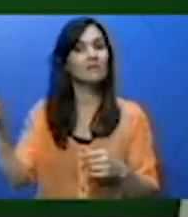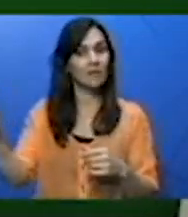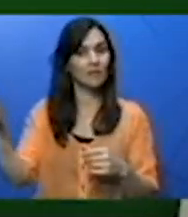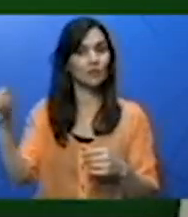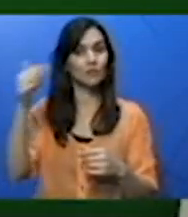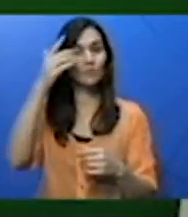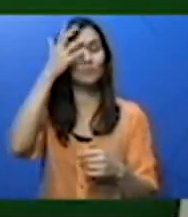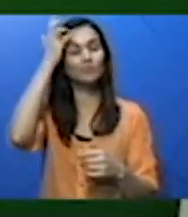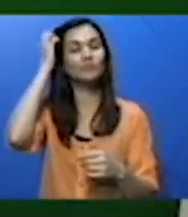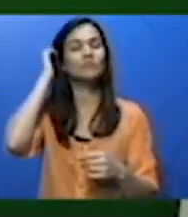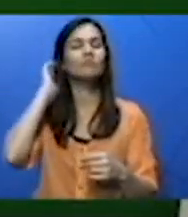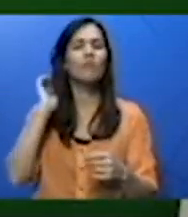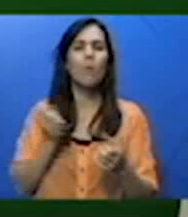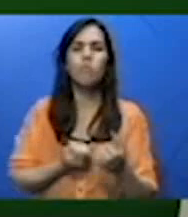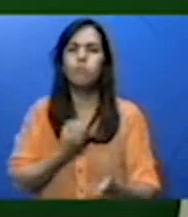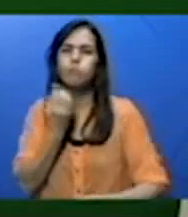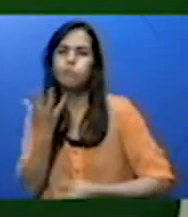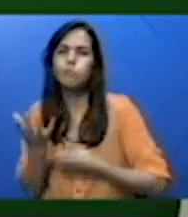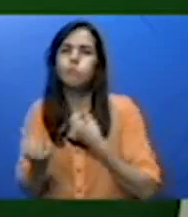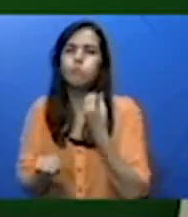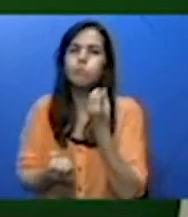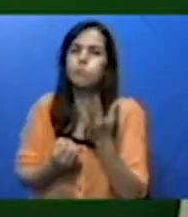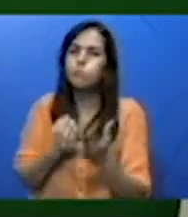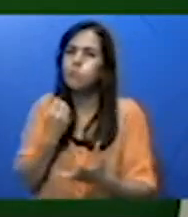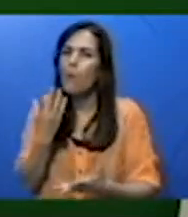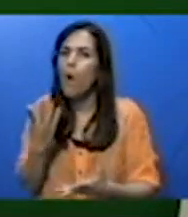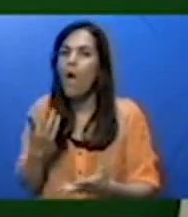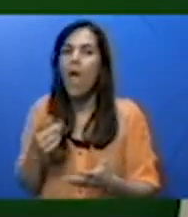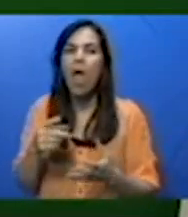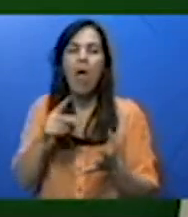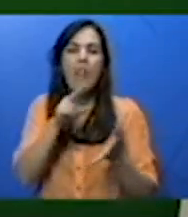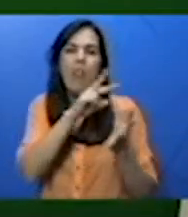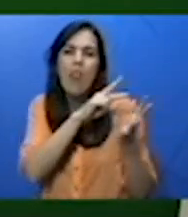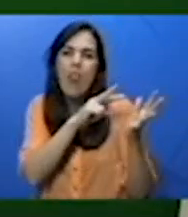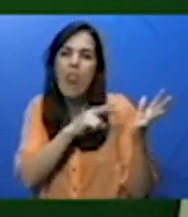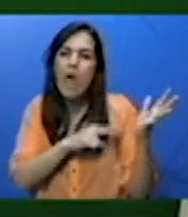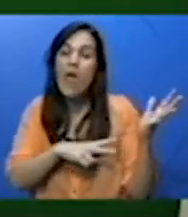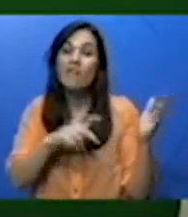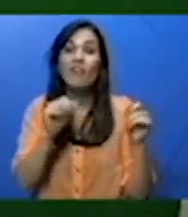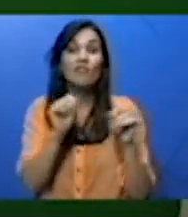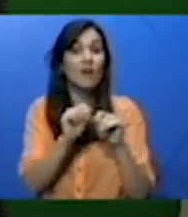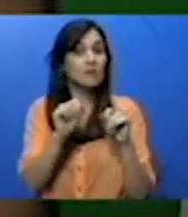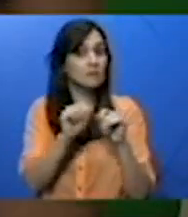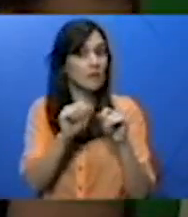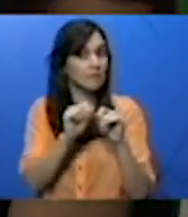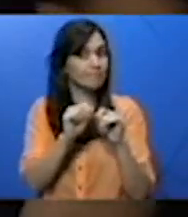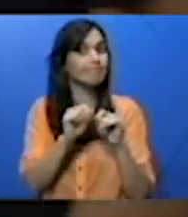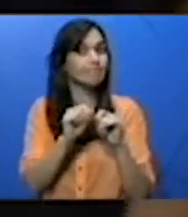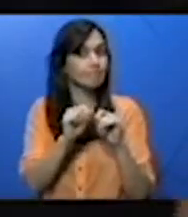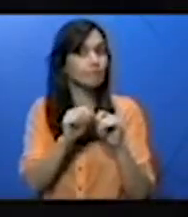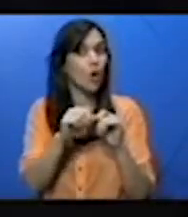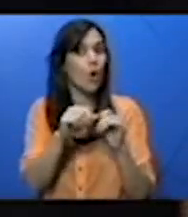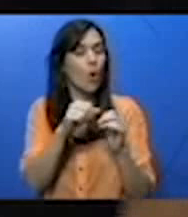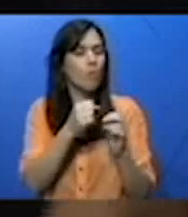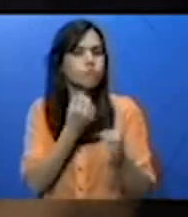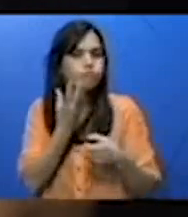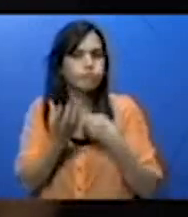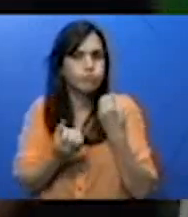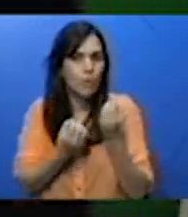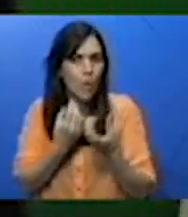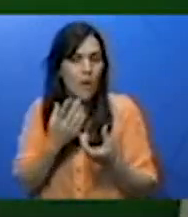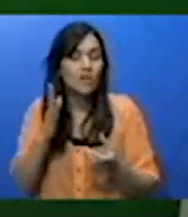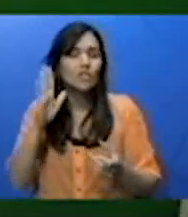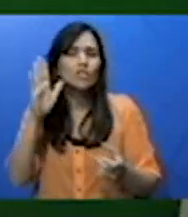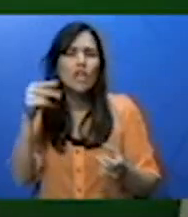ó, poeminha. Vocês vão ler, vão criar um poema. Lembrando que nós já fizemos poema na aula de hoje, já vimos